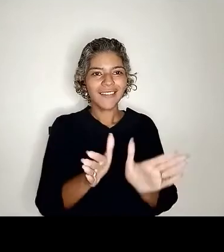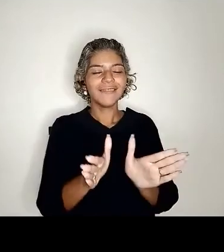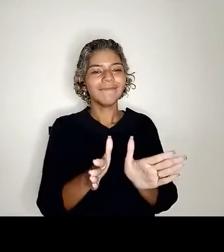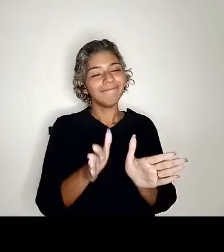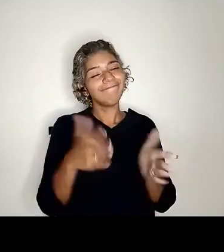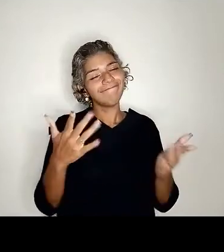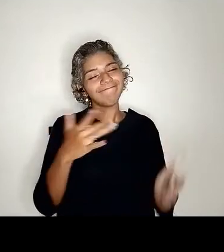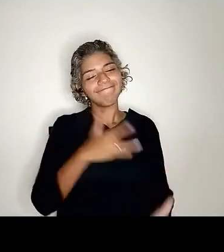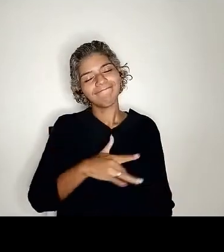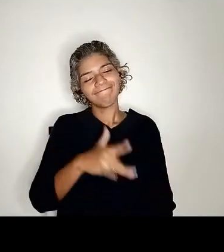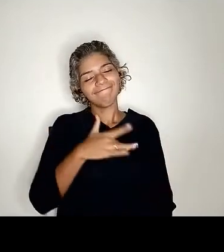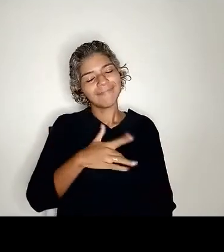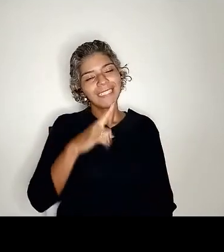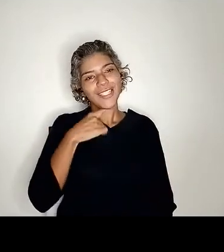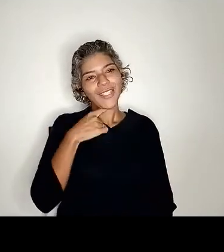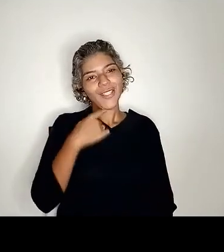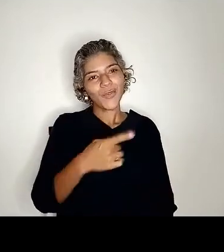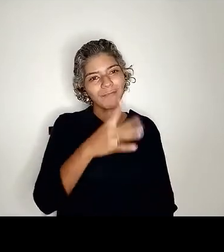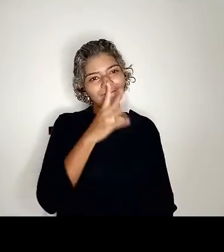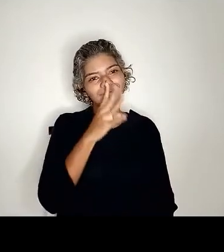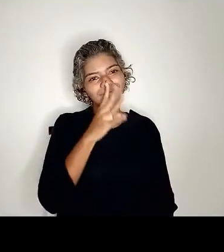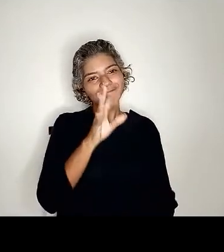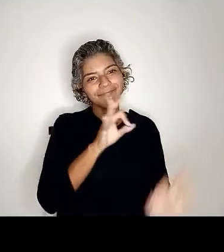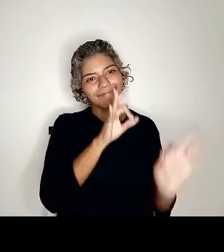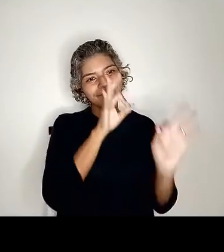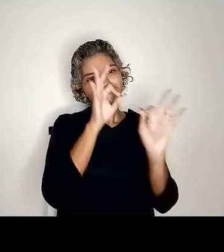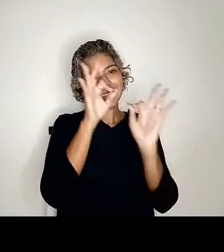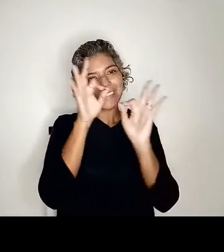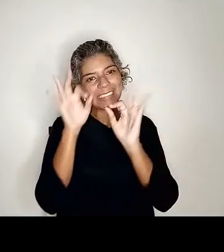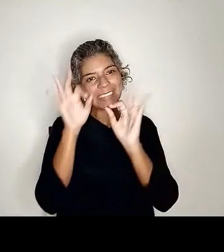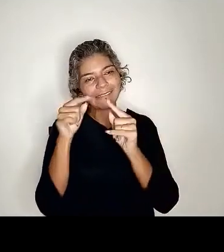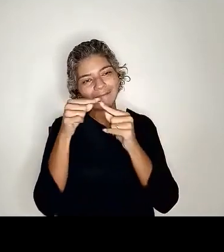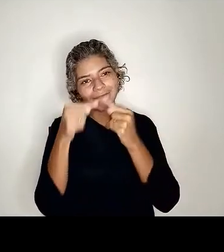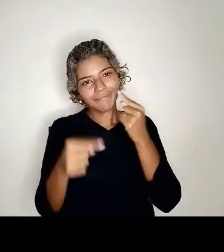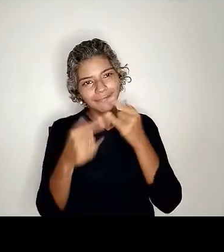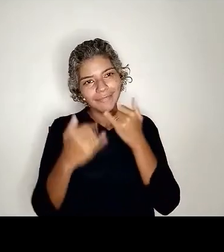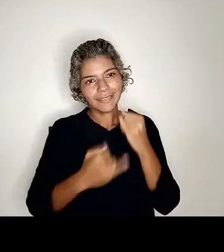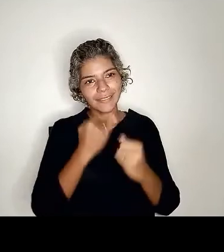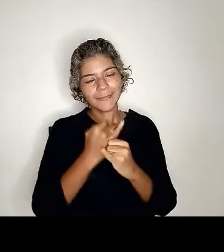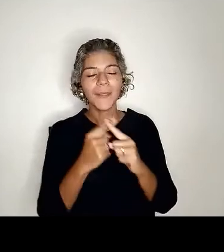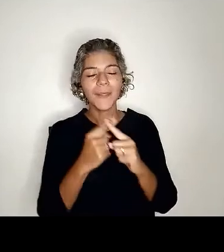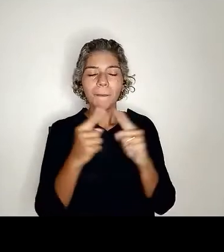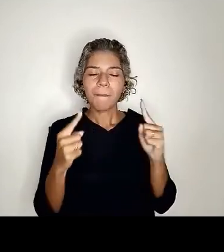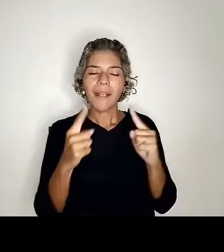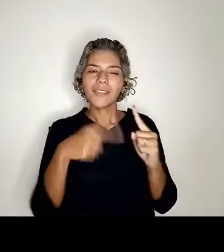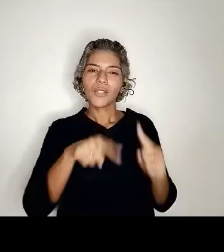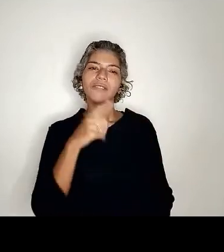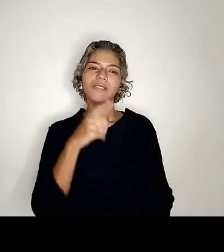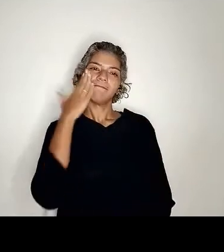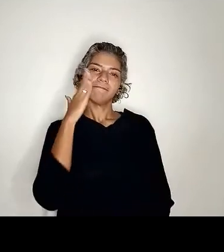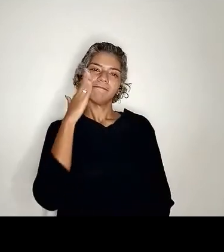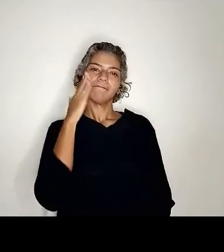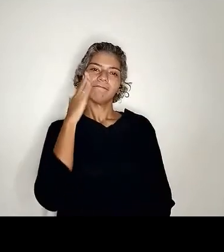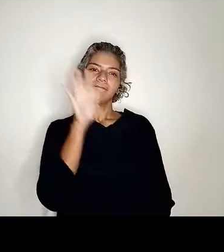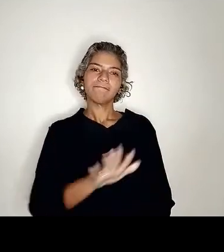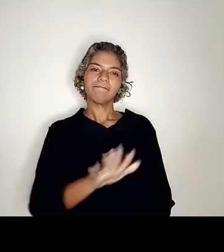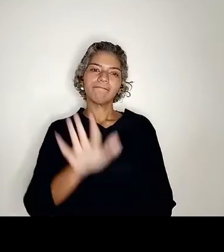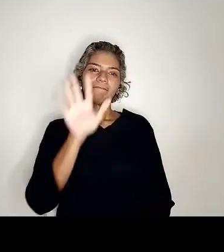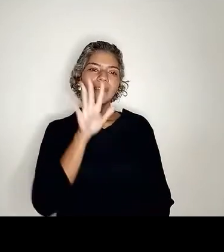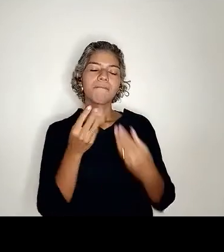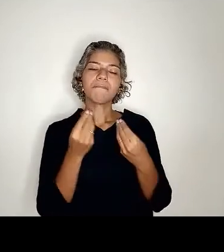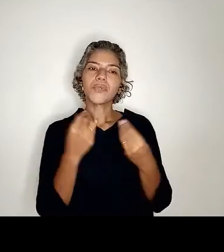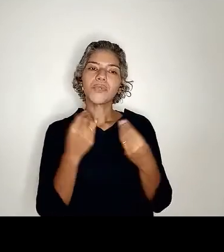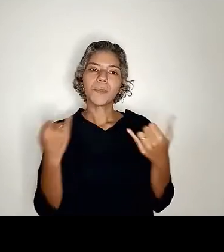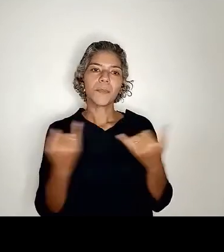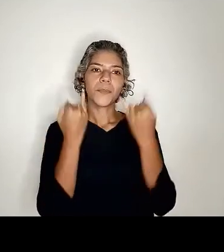conseguir ouvir a fala inteira, mas, de qualquer forma, o que deu para compreender foi muito enriquecedor e muito